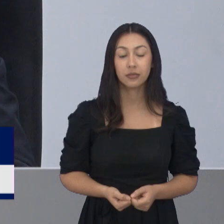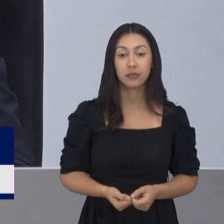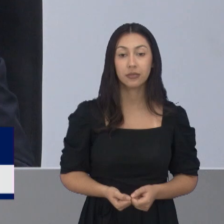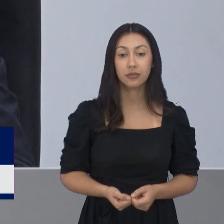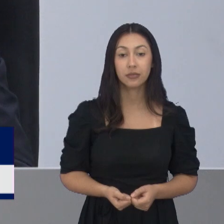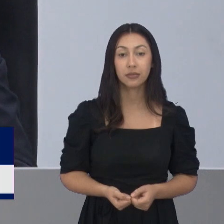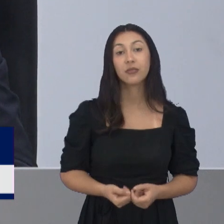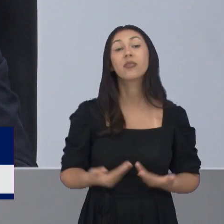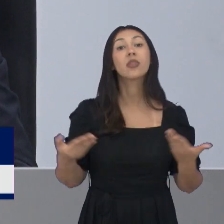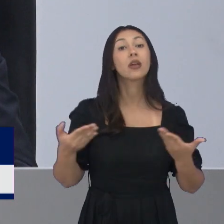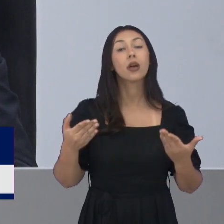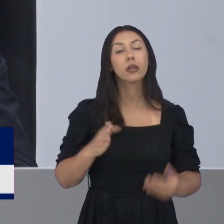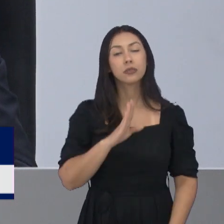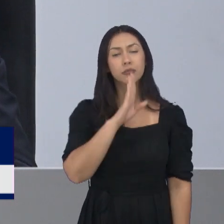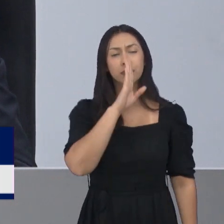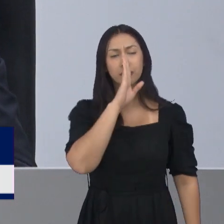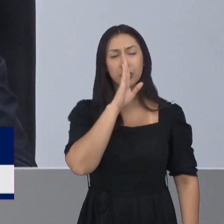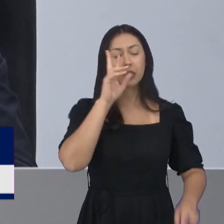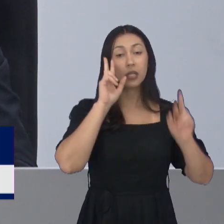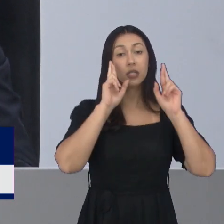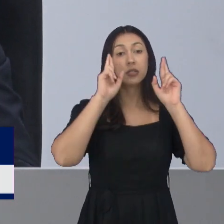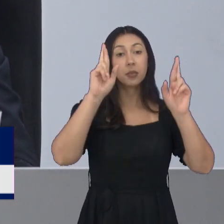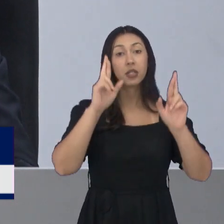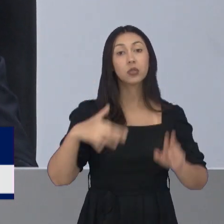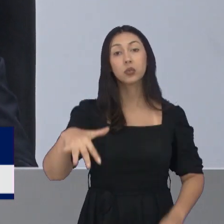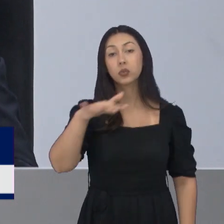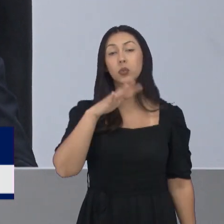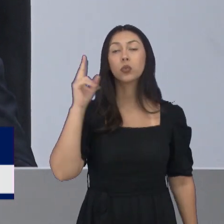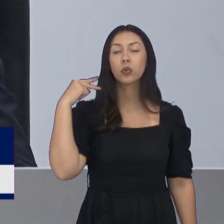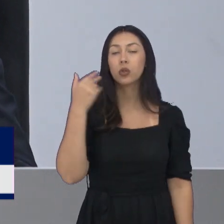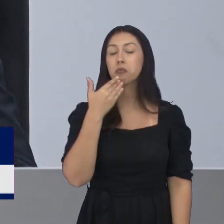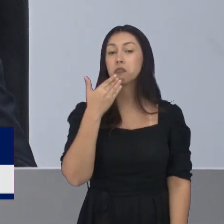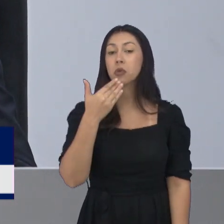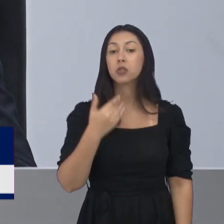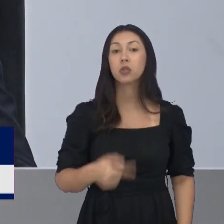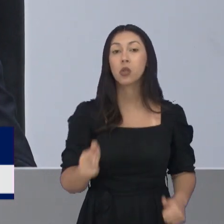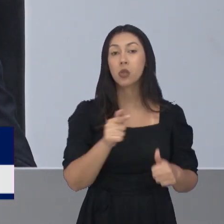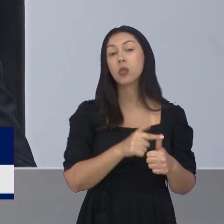Passaremos agora ao minuto de silêncio a pedido dos vereadores